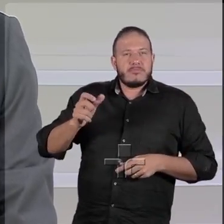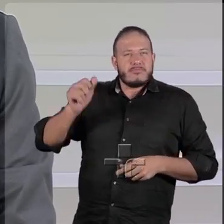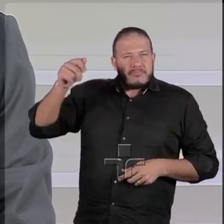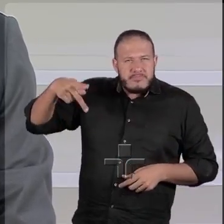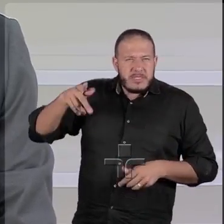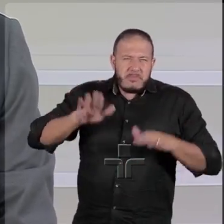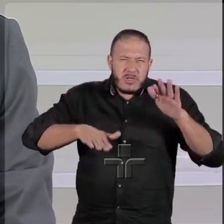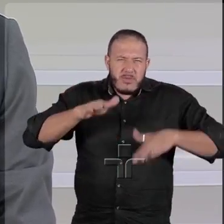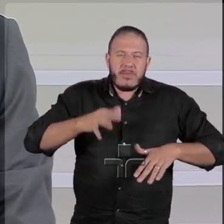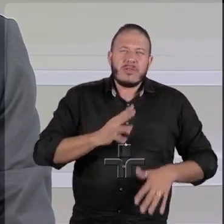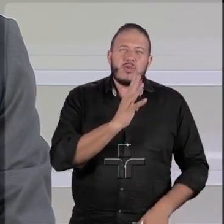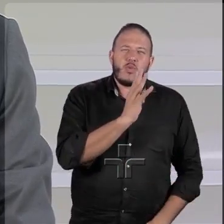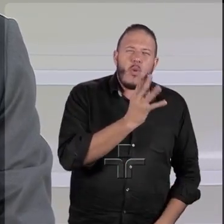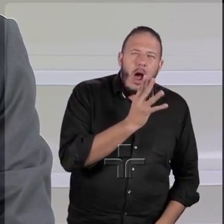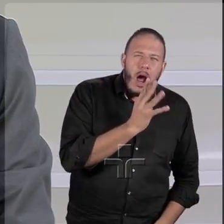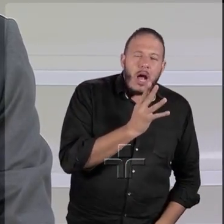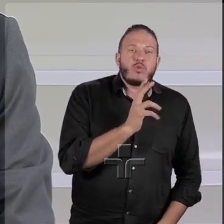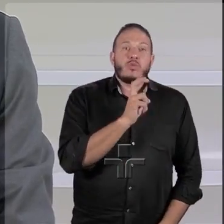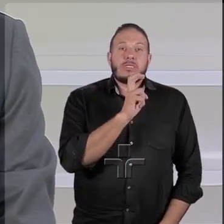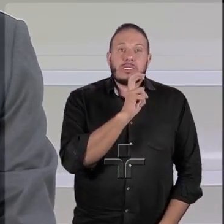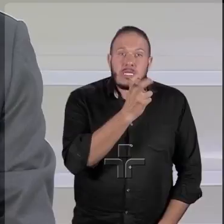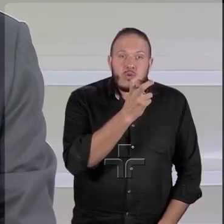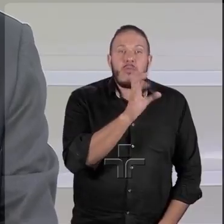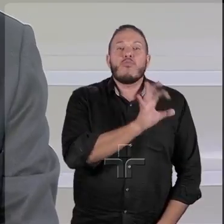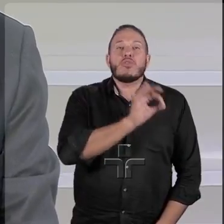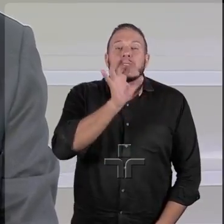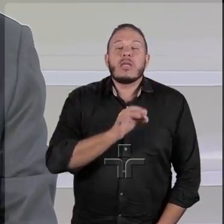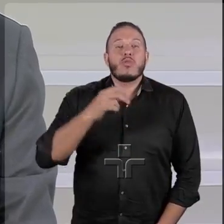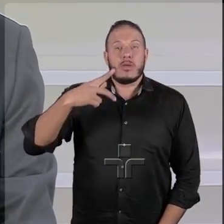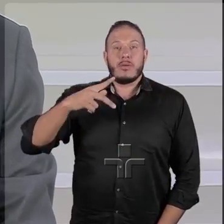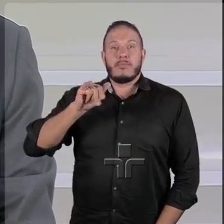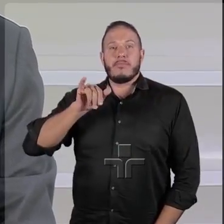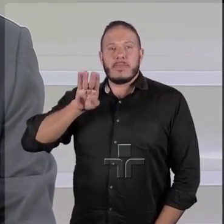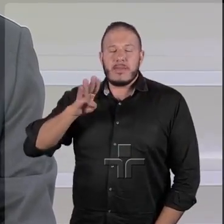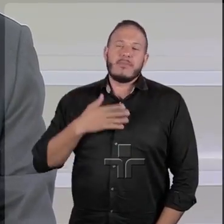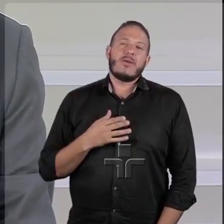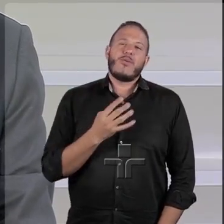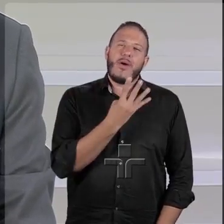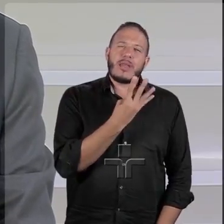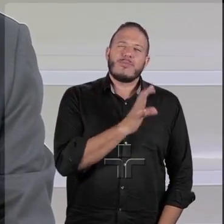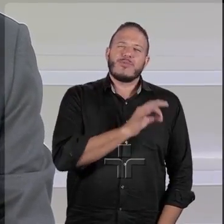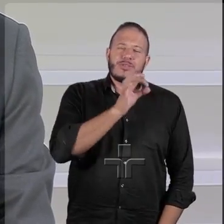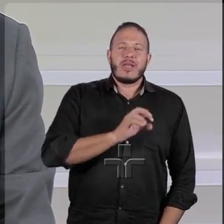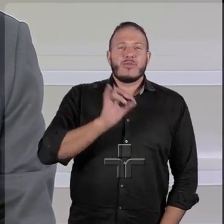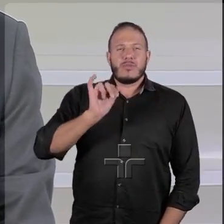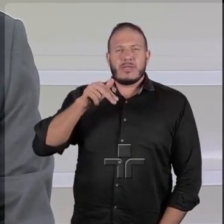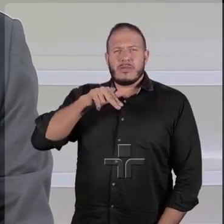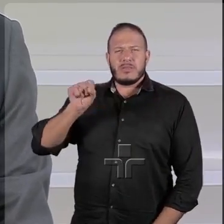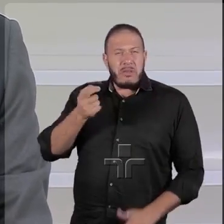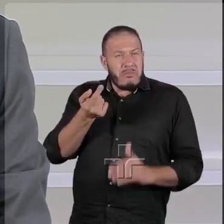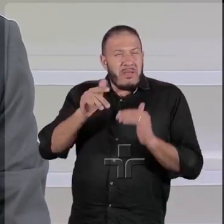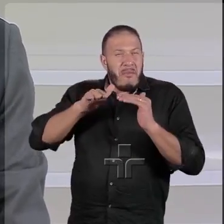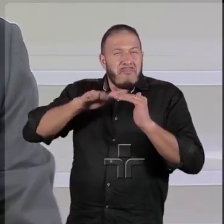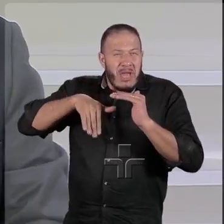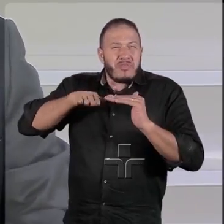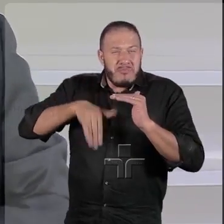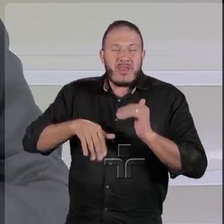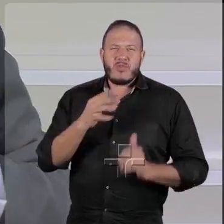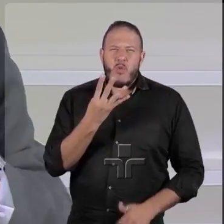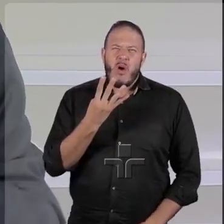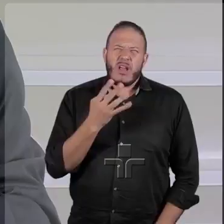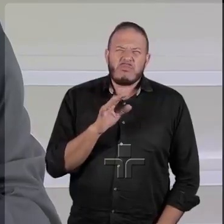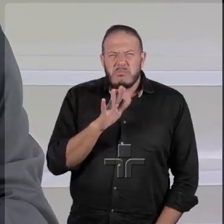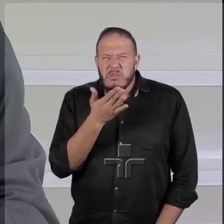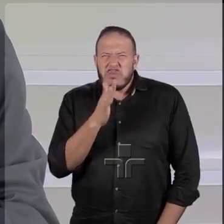torno de 4% a 5% do PIB. 4% no INSS... Menos de 4 milhões. Menos de 4%, digamos